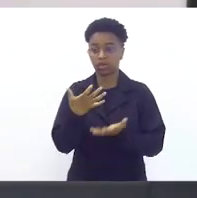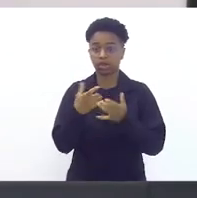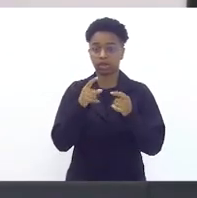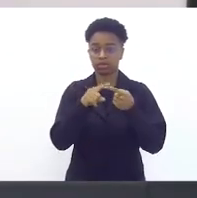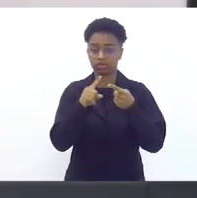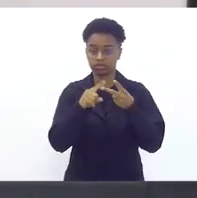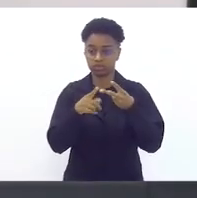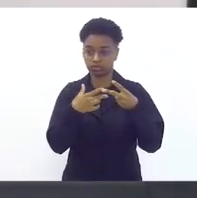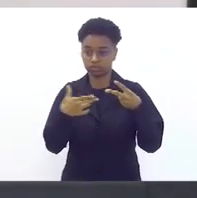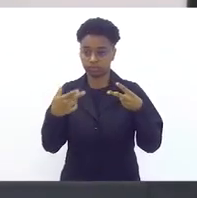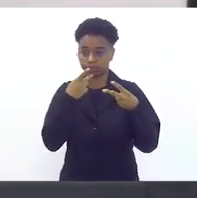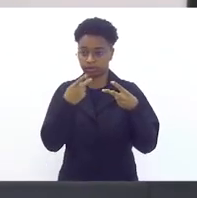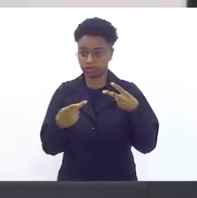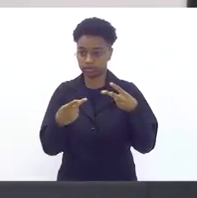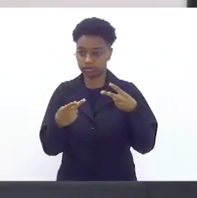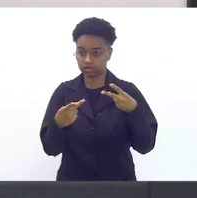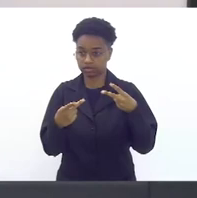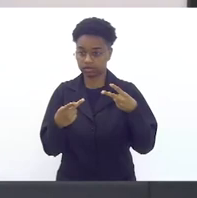e...